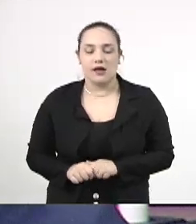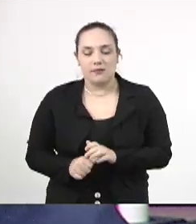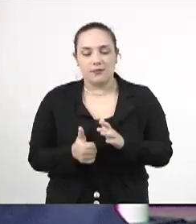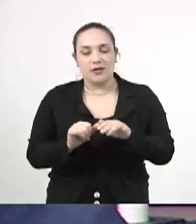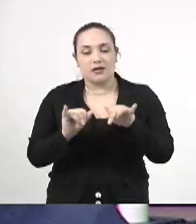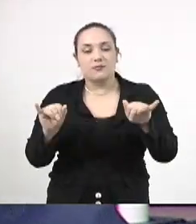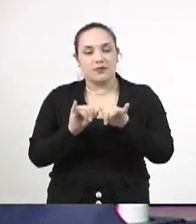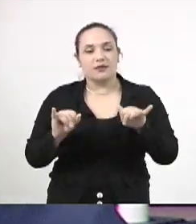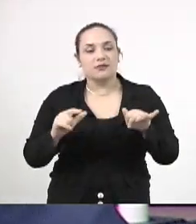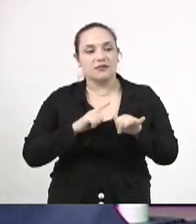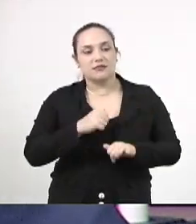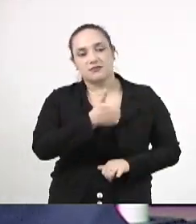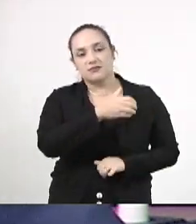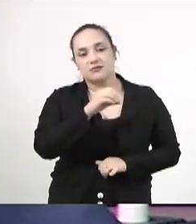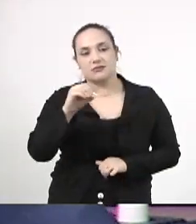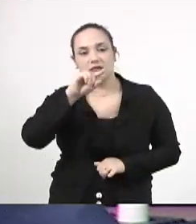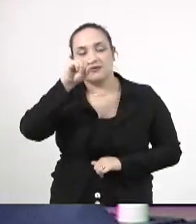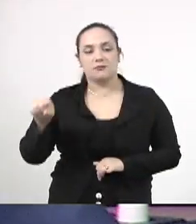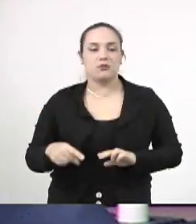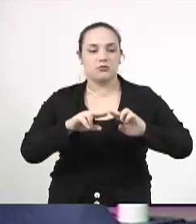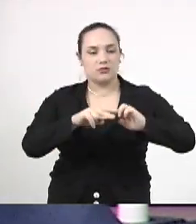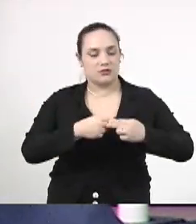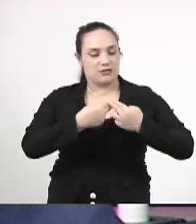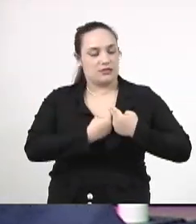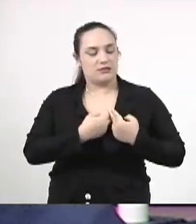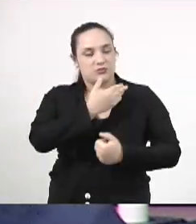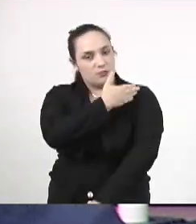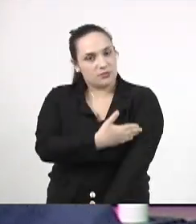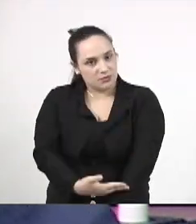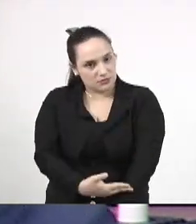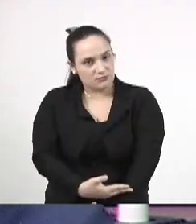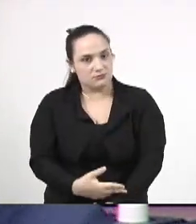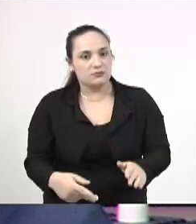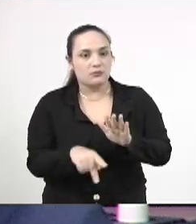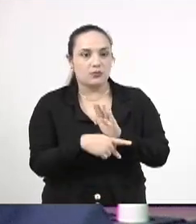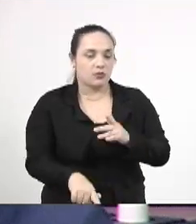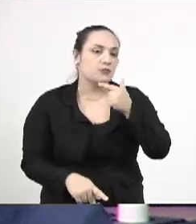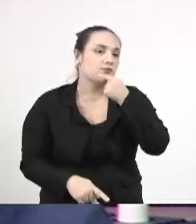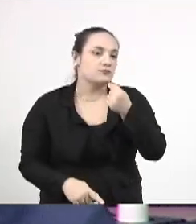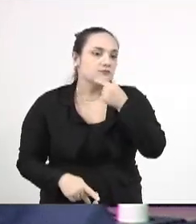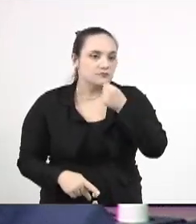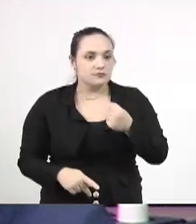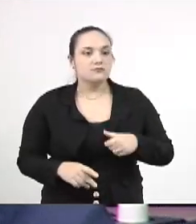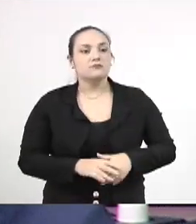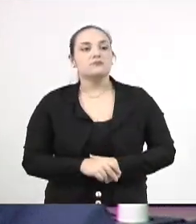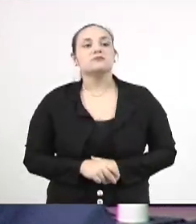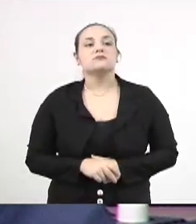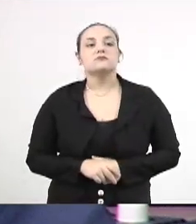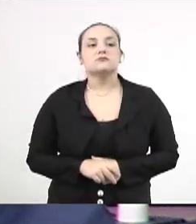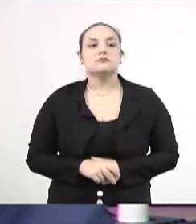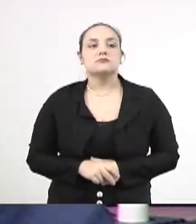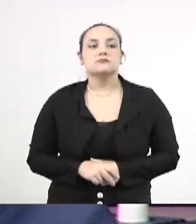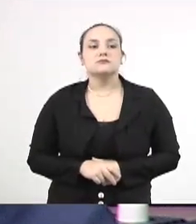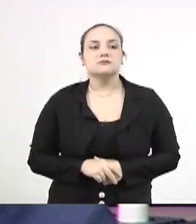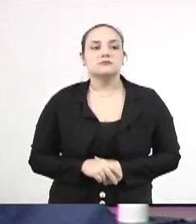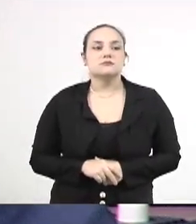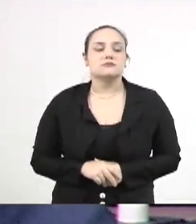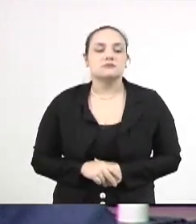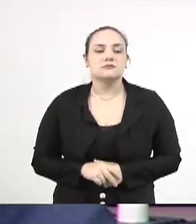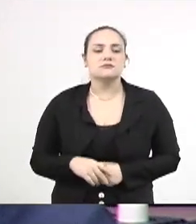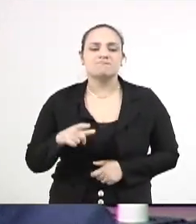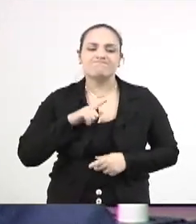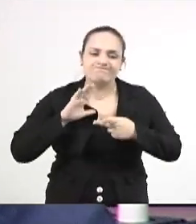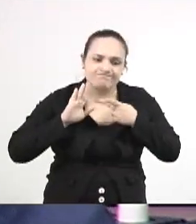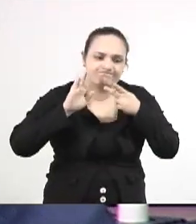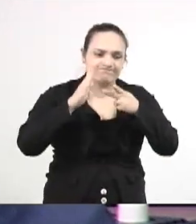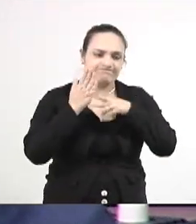campanha, 100 mil laços brancos para os homens que estivessem, então,